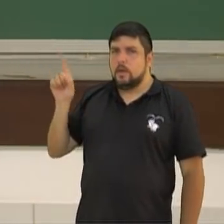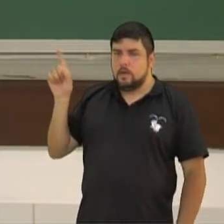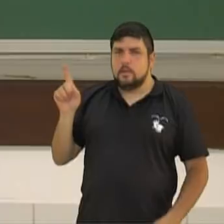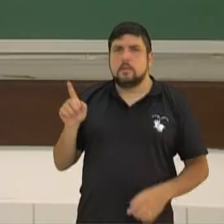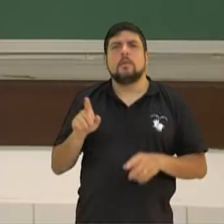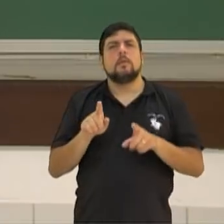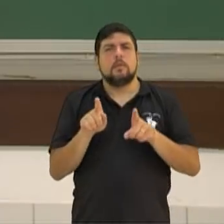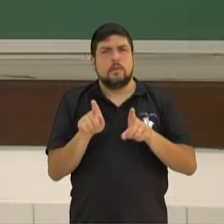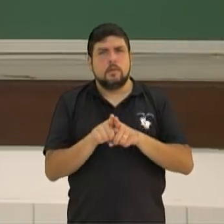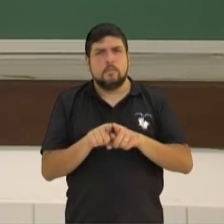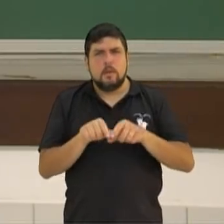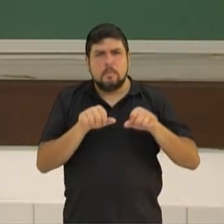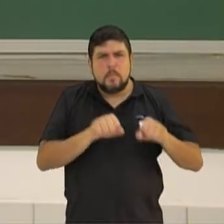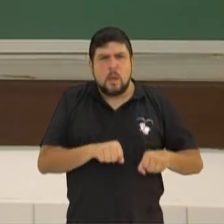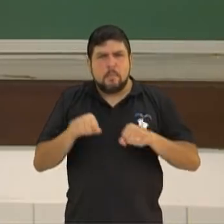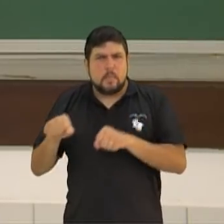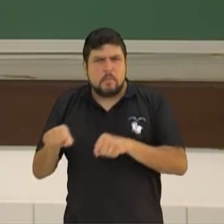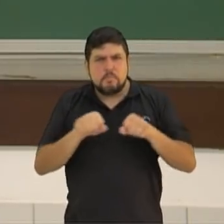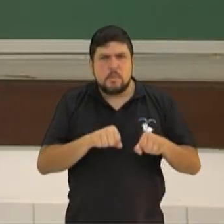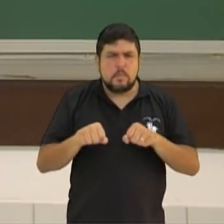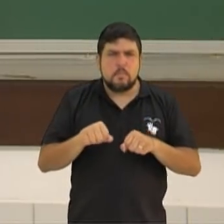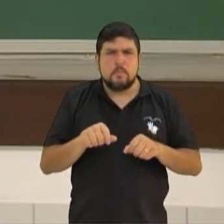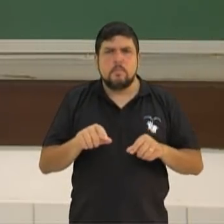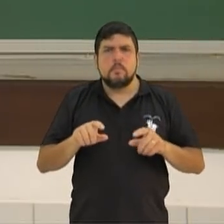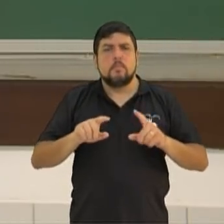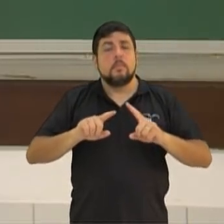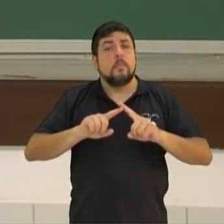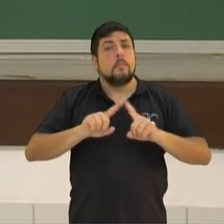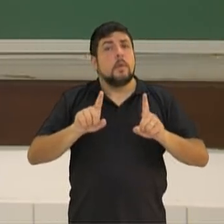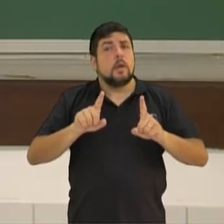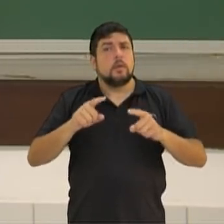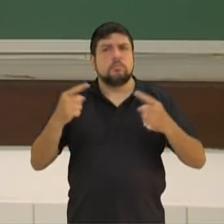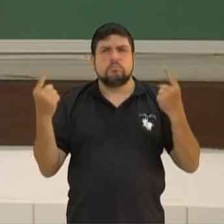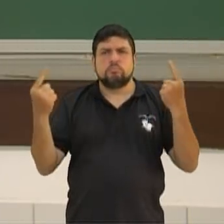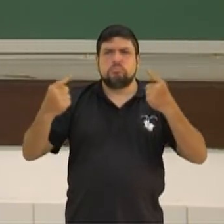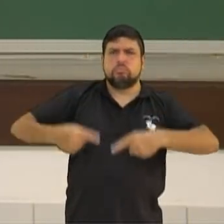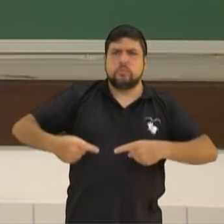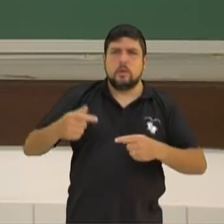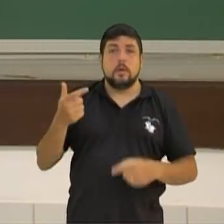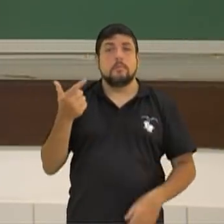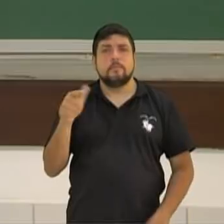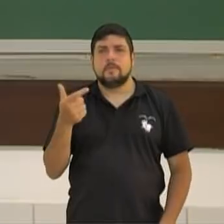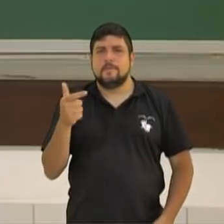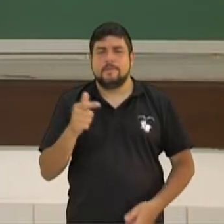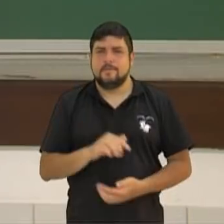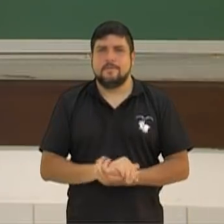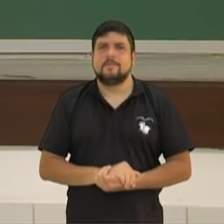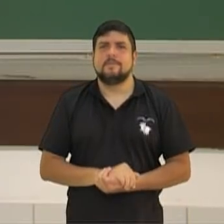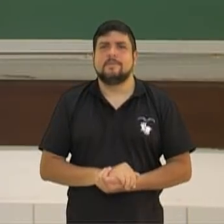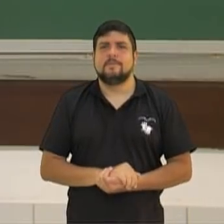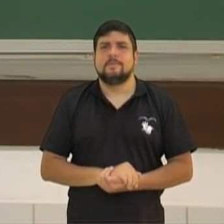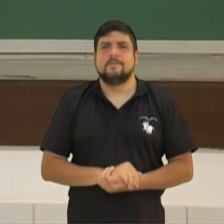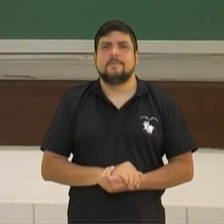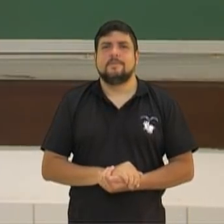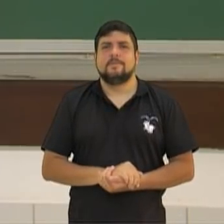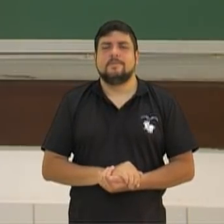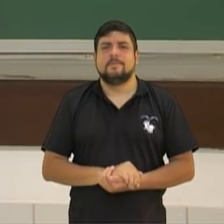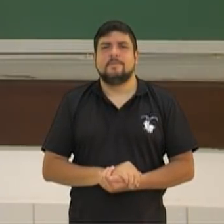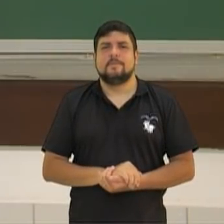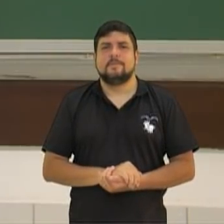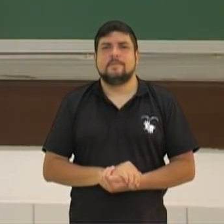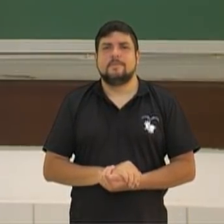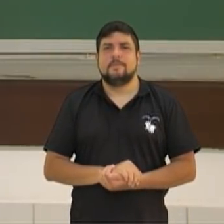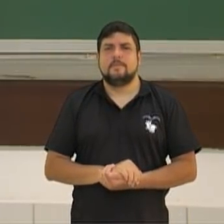de mountain bike, mas que não é competitiva. Olha só. Não é uma